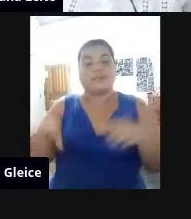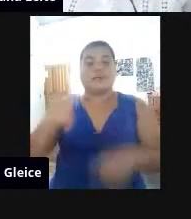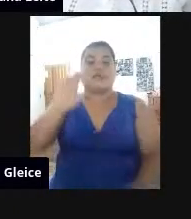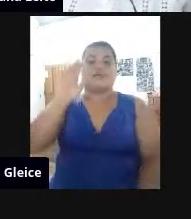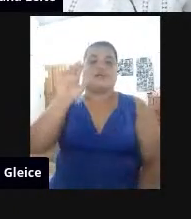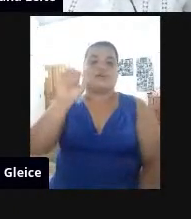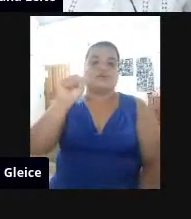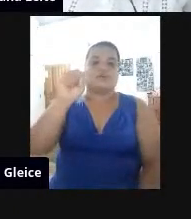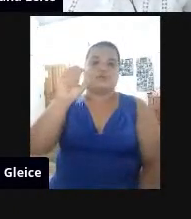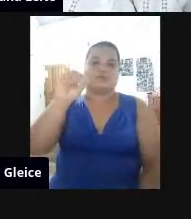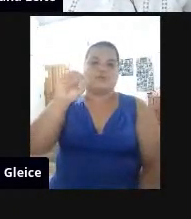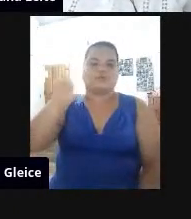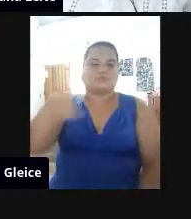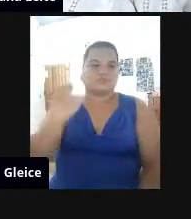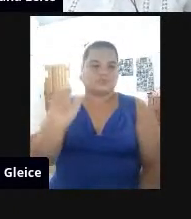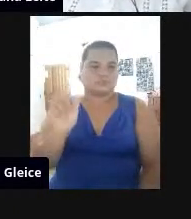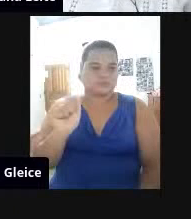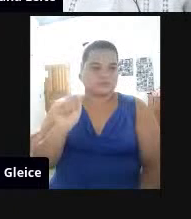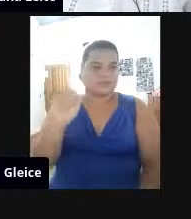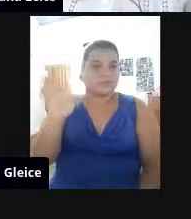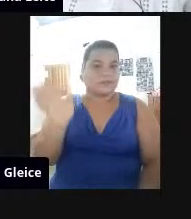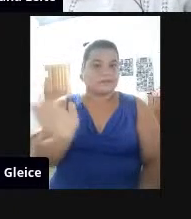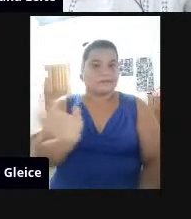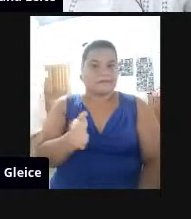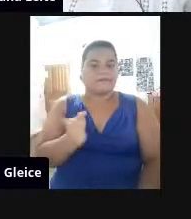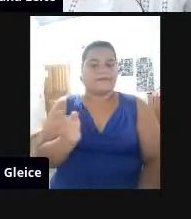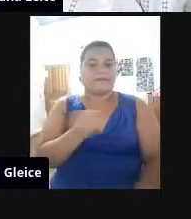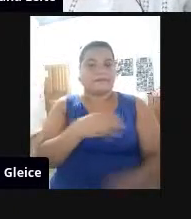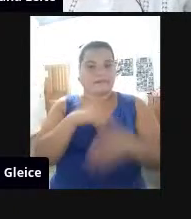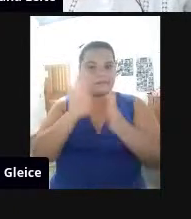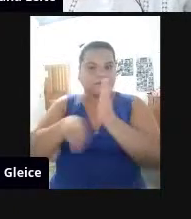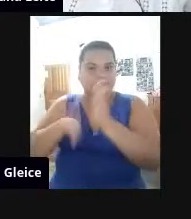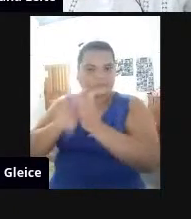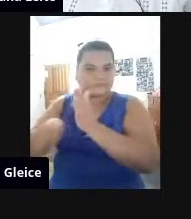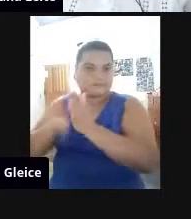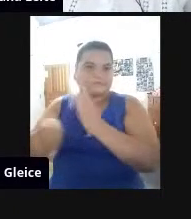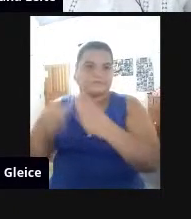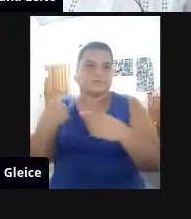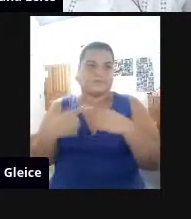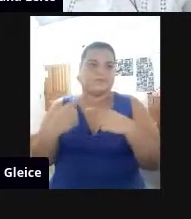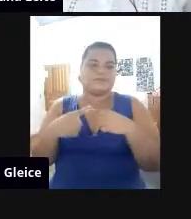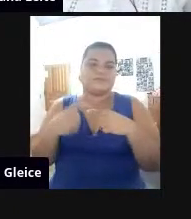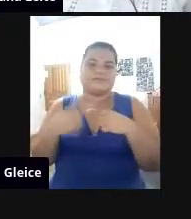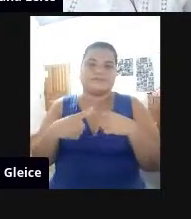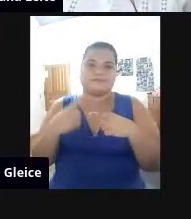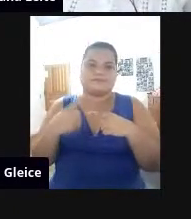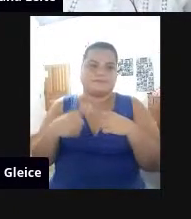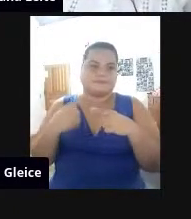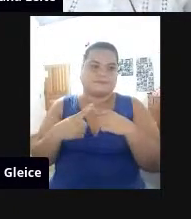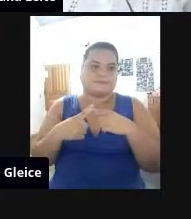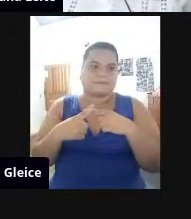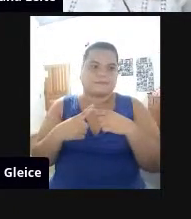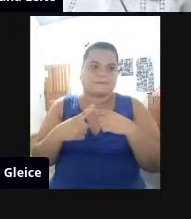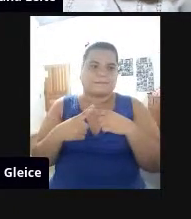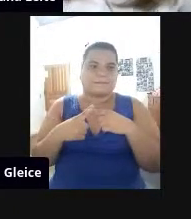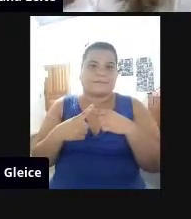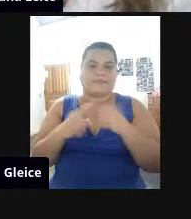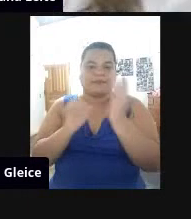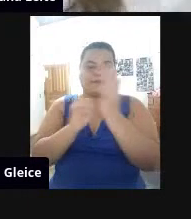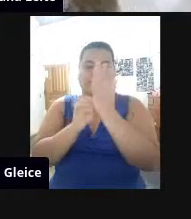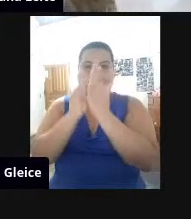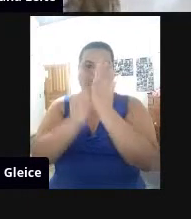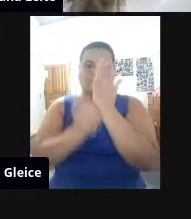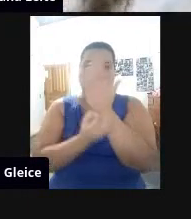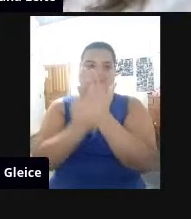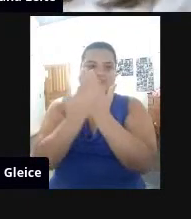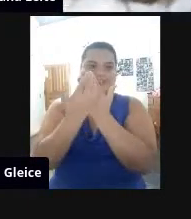recentemente aí nesse tipo de dieta, mas também porque a soja ela é muito alergênica, né, então é uma proteína